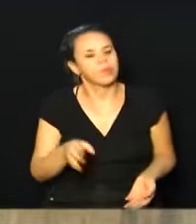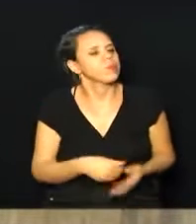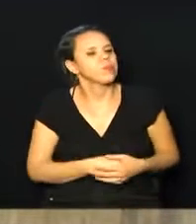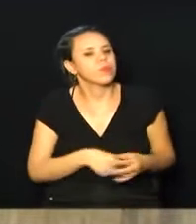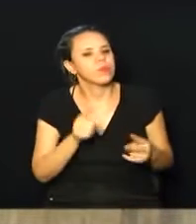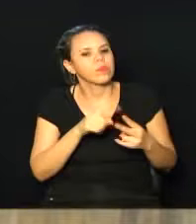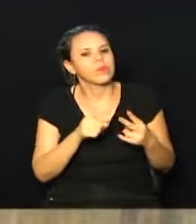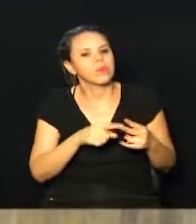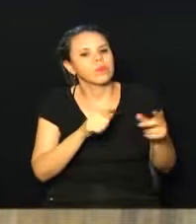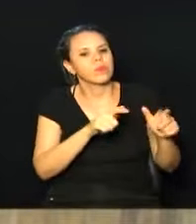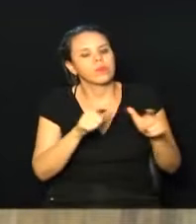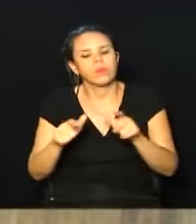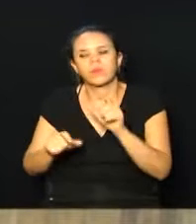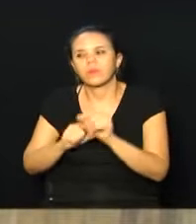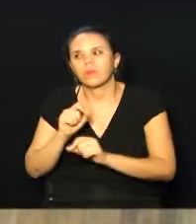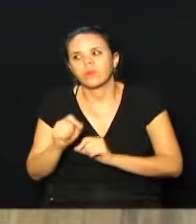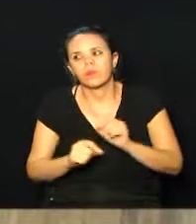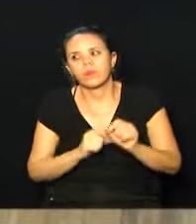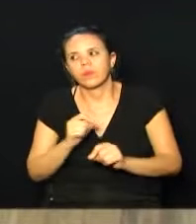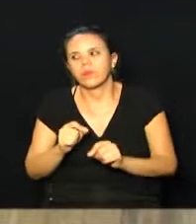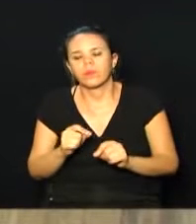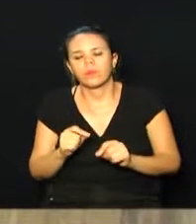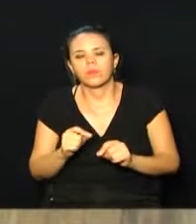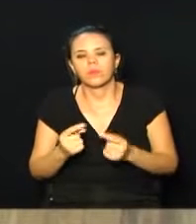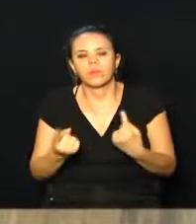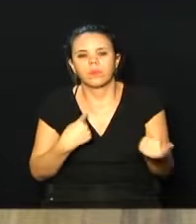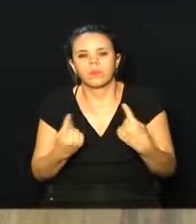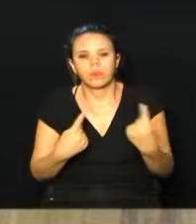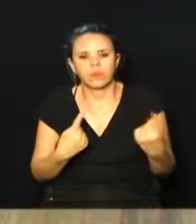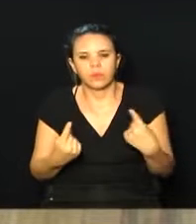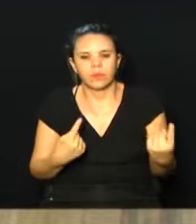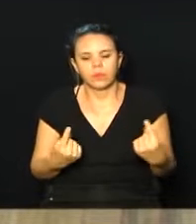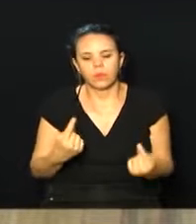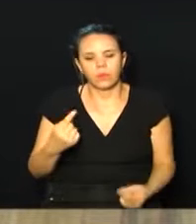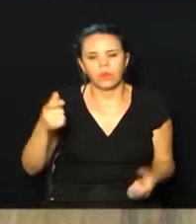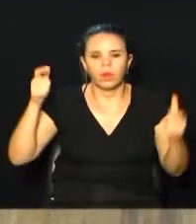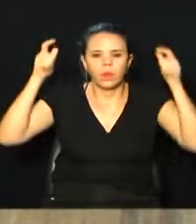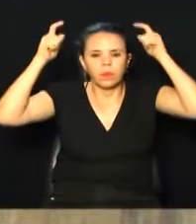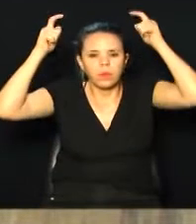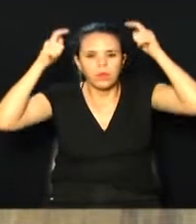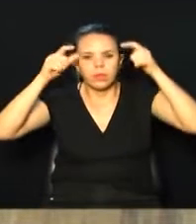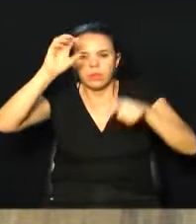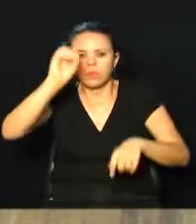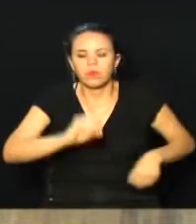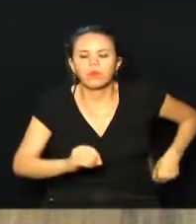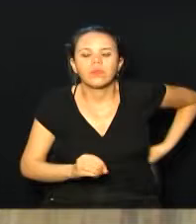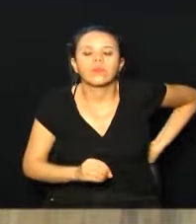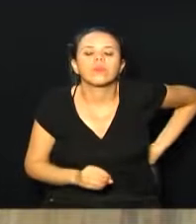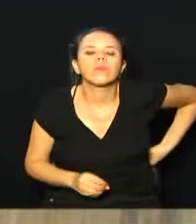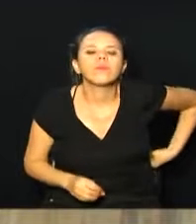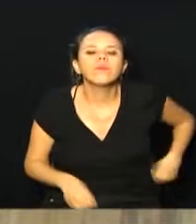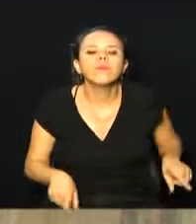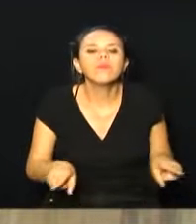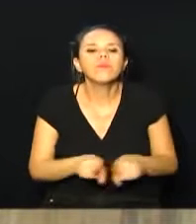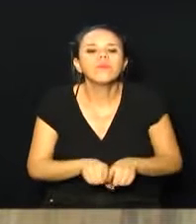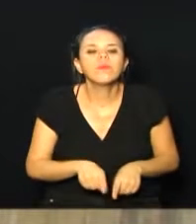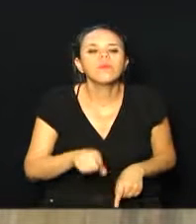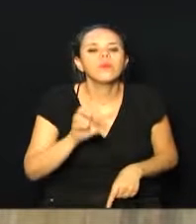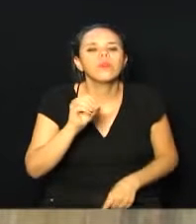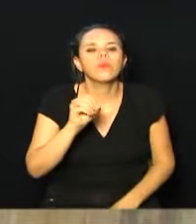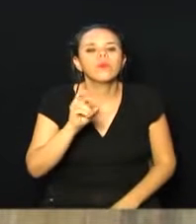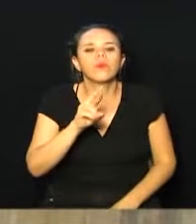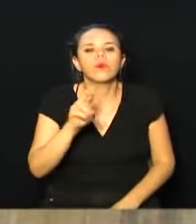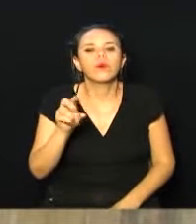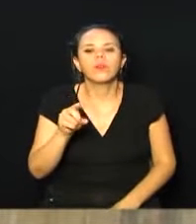2 lugares, a Princesa do Oeste, com certeza, que é um lugar que a gente sempre fala, e também lá na Orozimbumaia, que